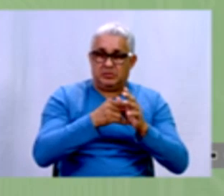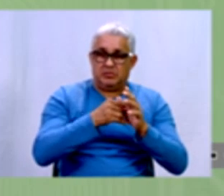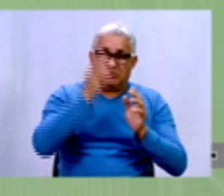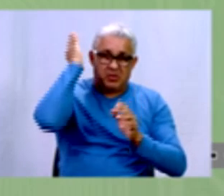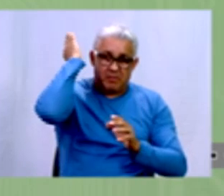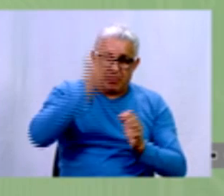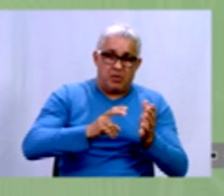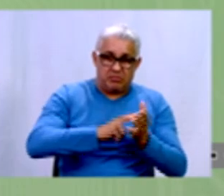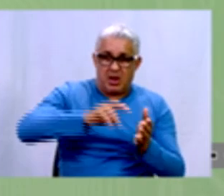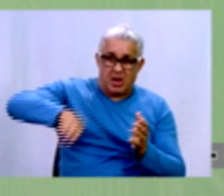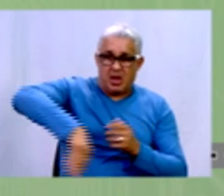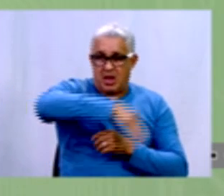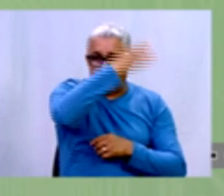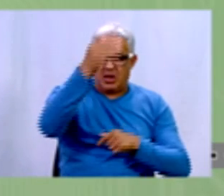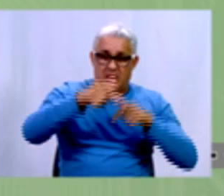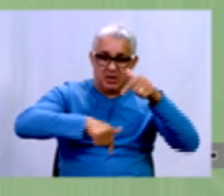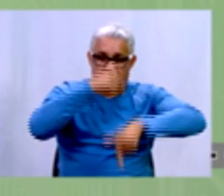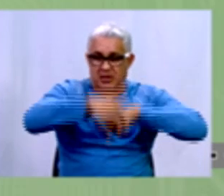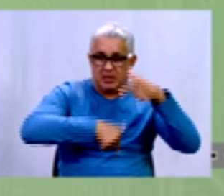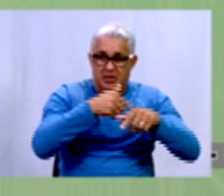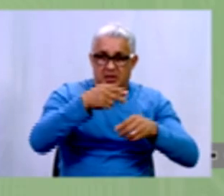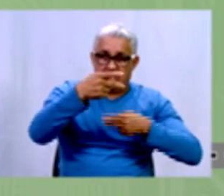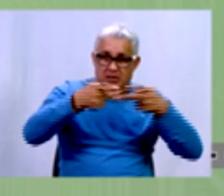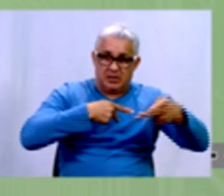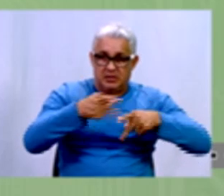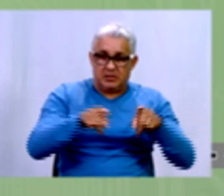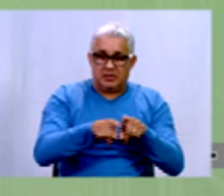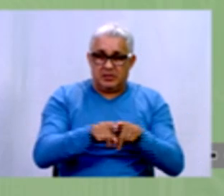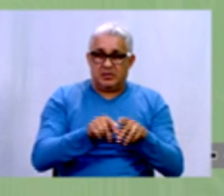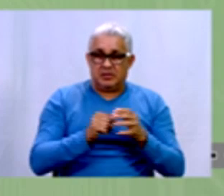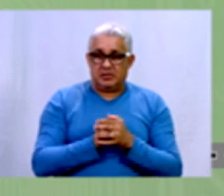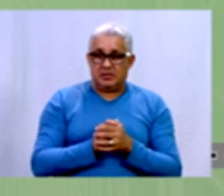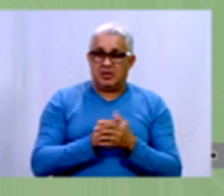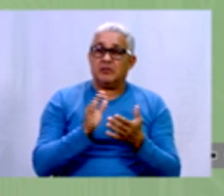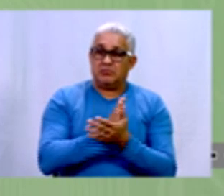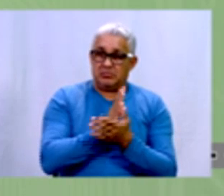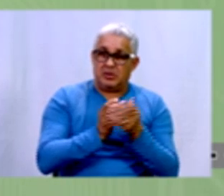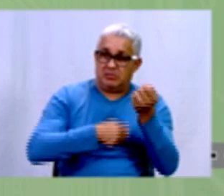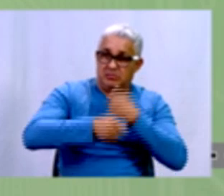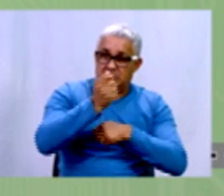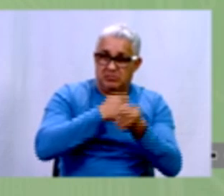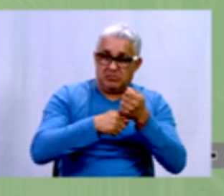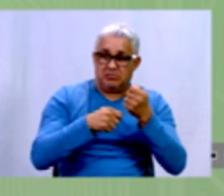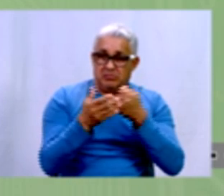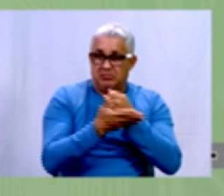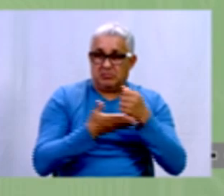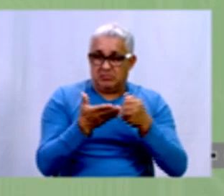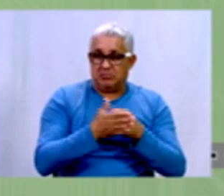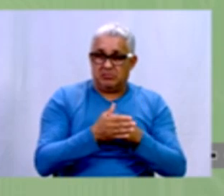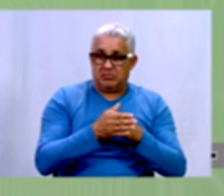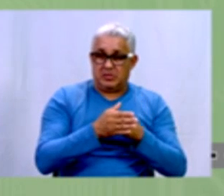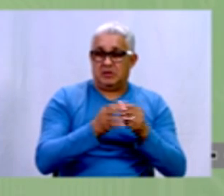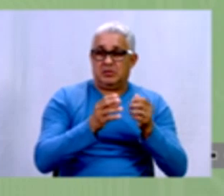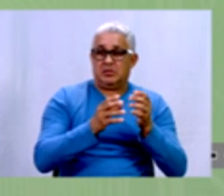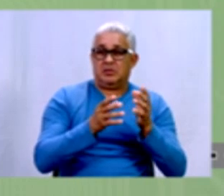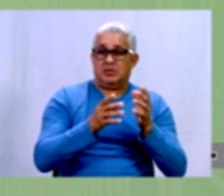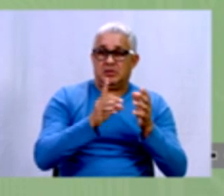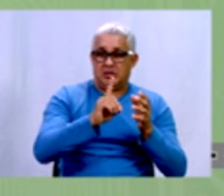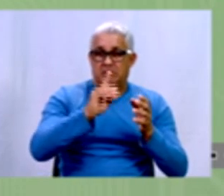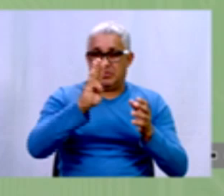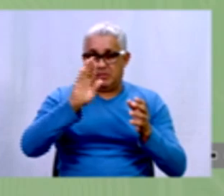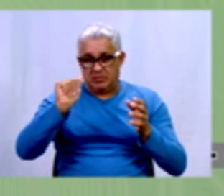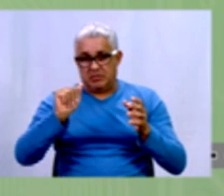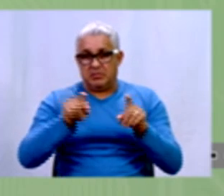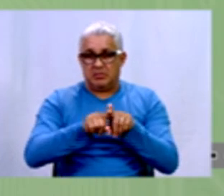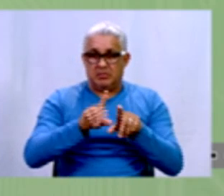integral no projeto, com raras exceções, né? Temos administrador de base de dados, os DBAs, que